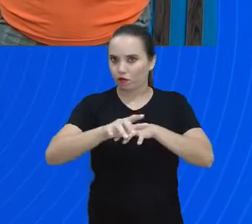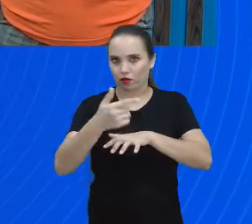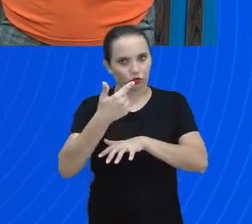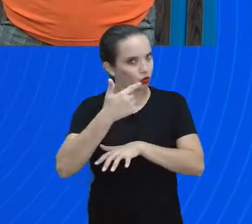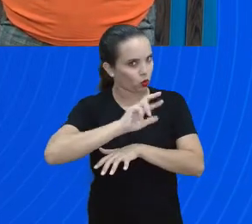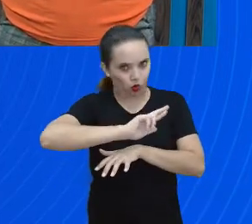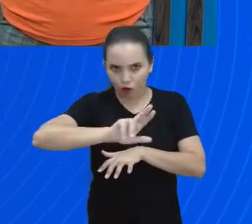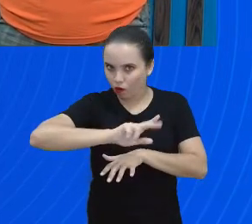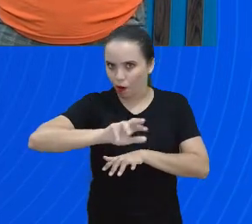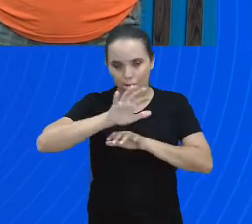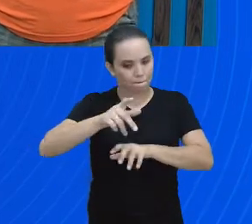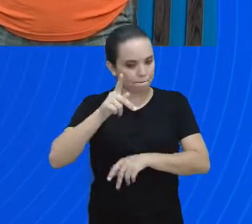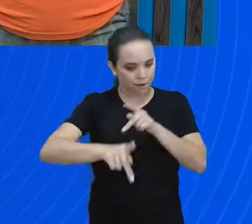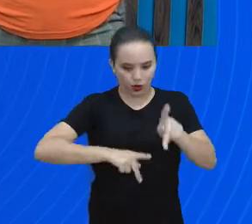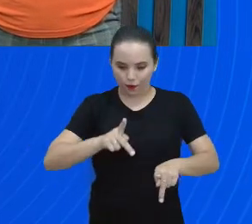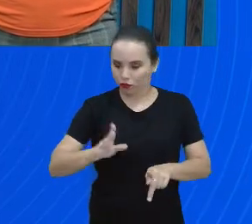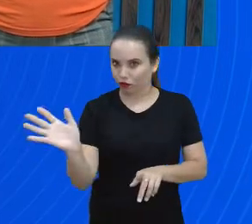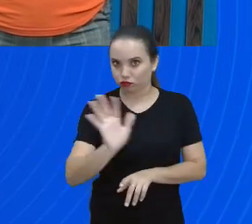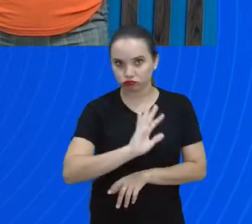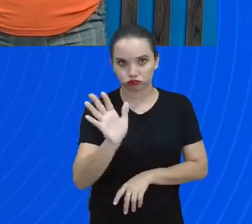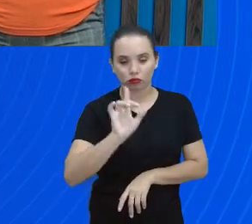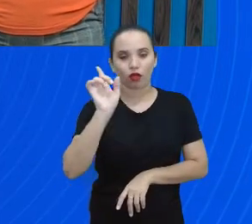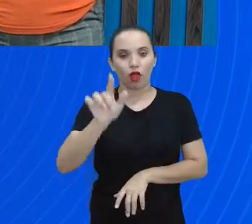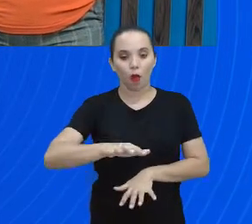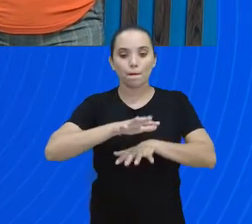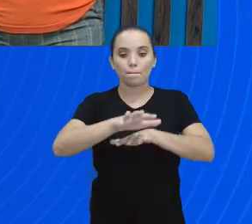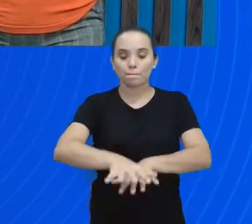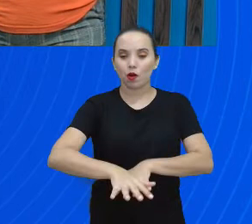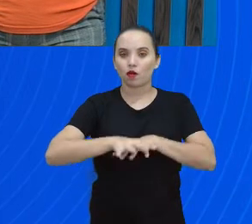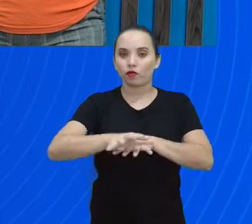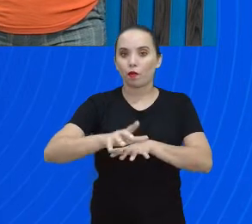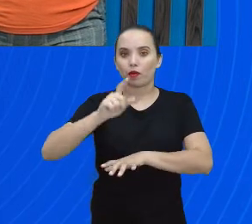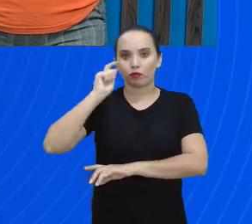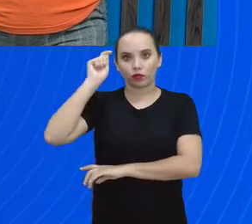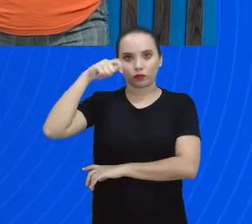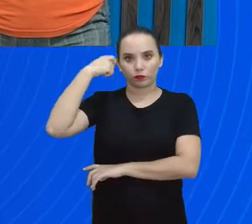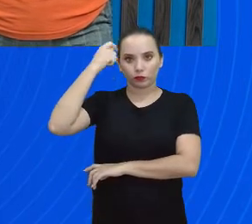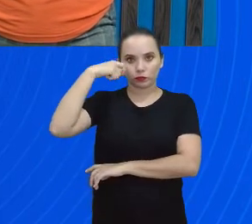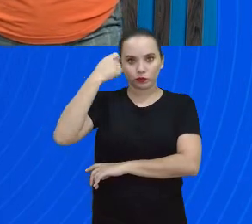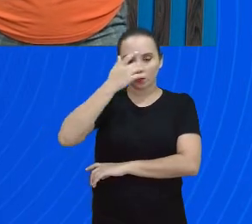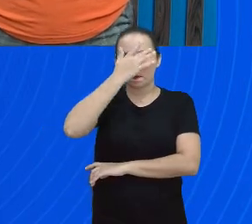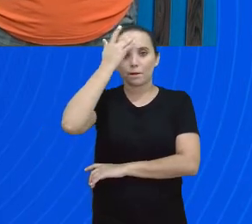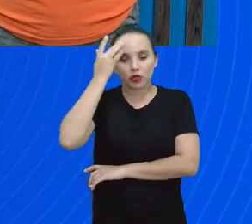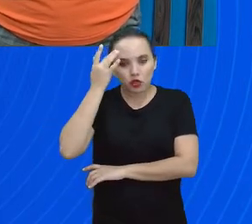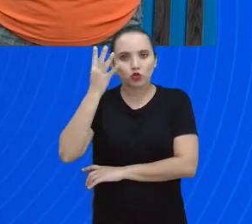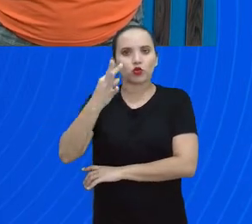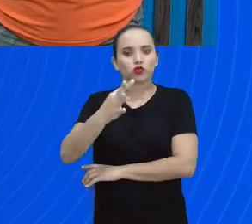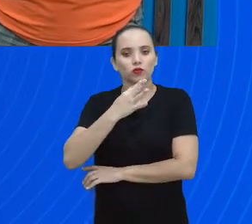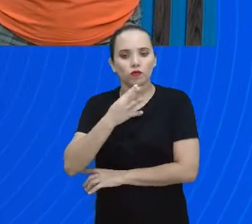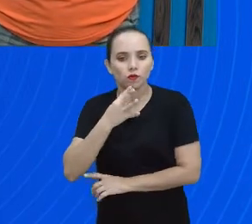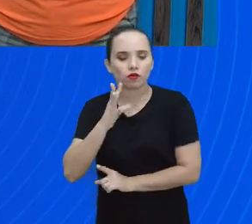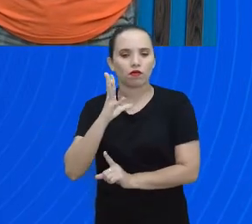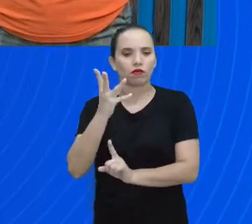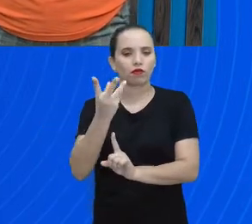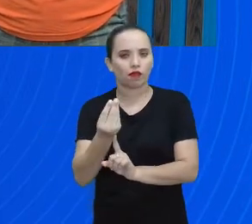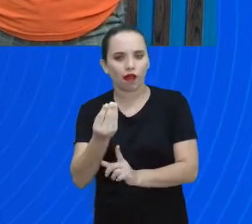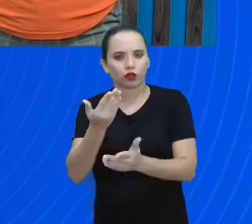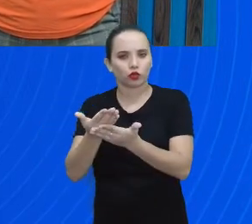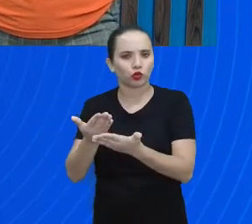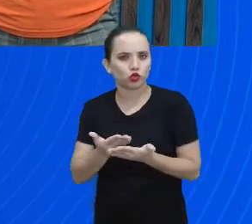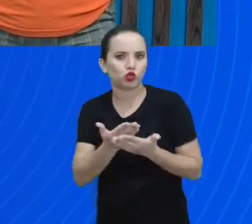popular, é um movimento feito por artistas, pessoas que estudam arte, que conhecem arte, que